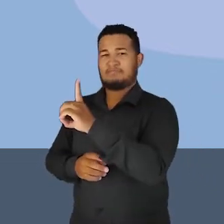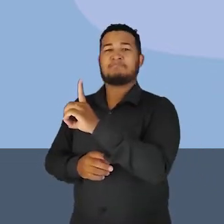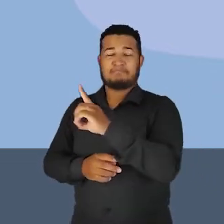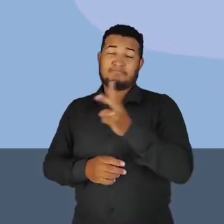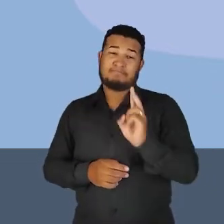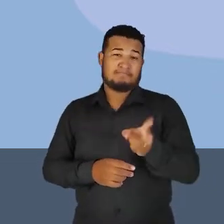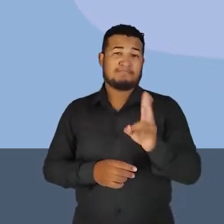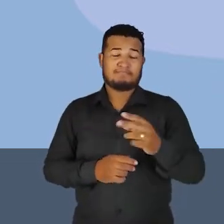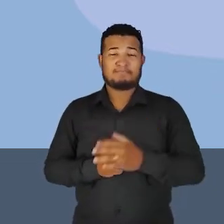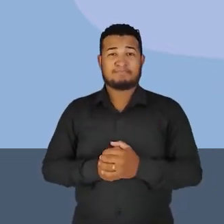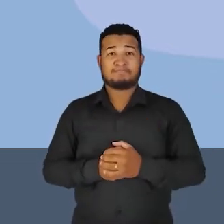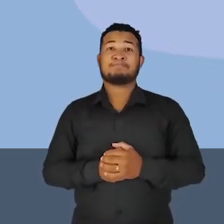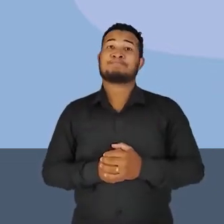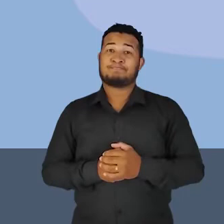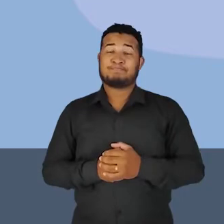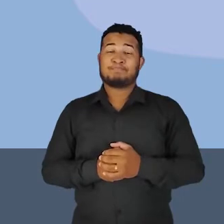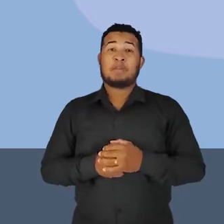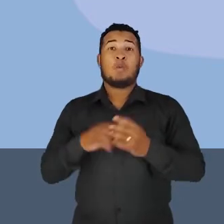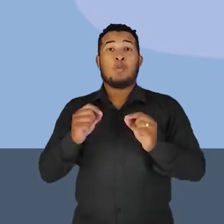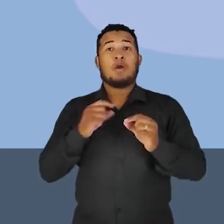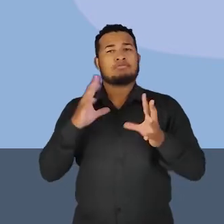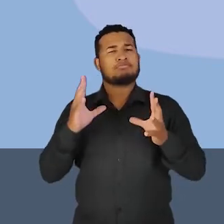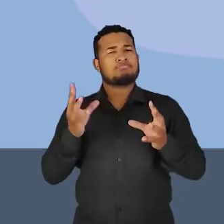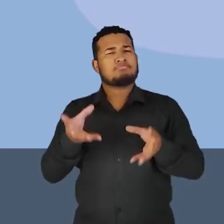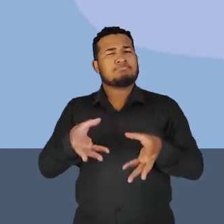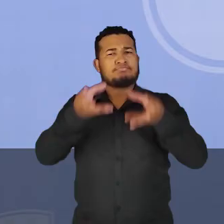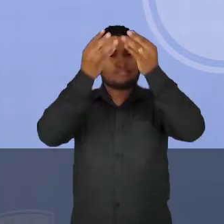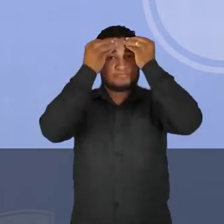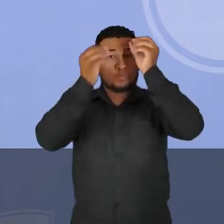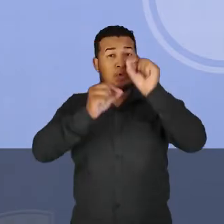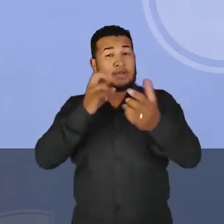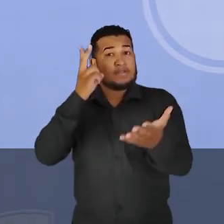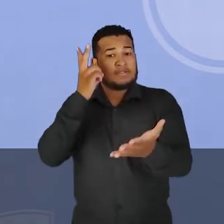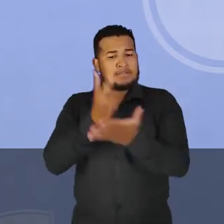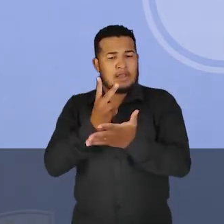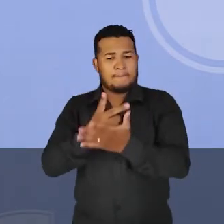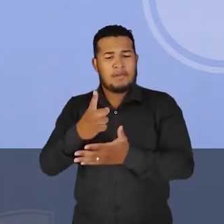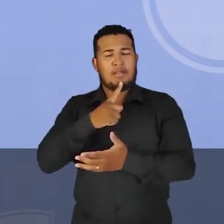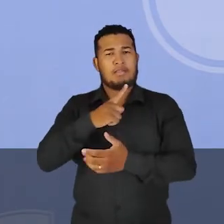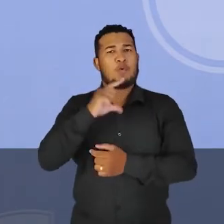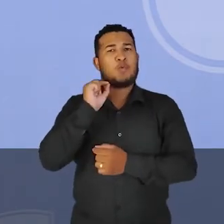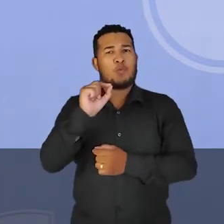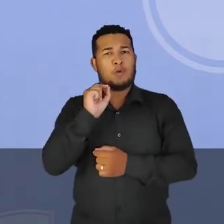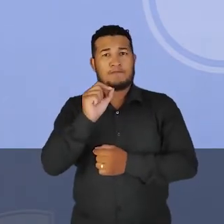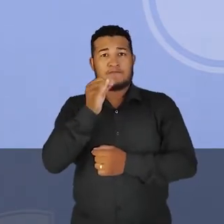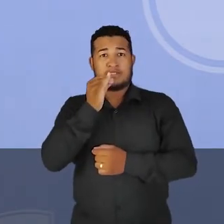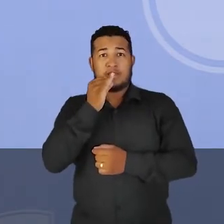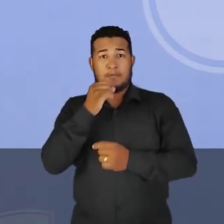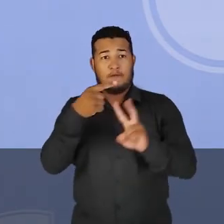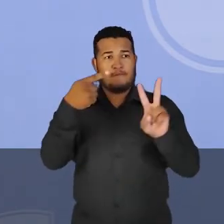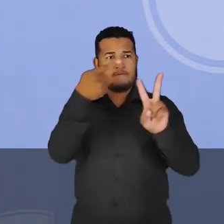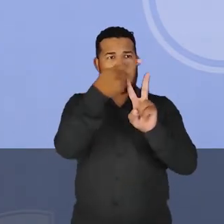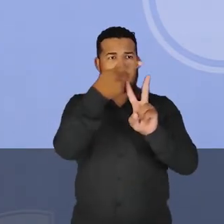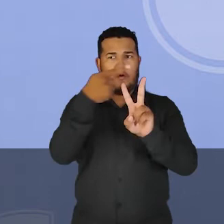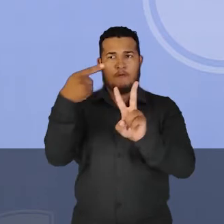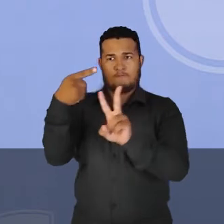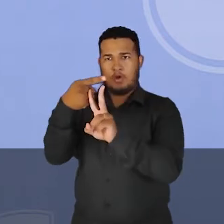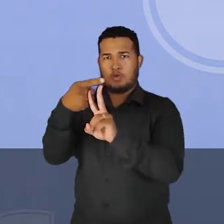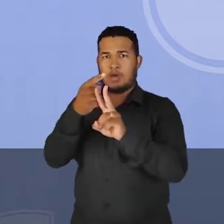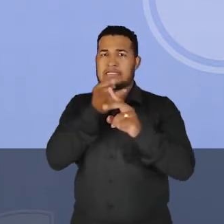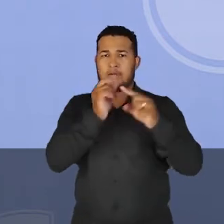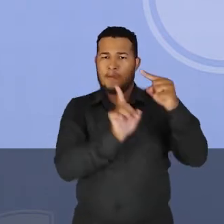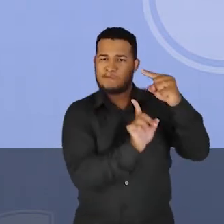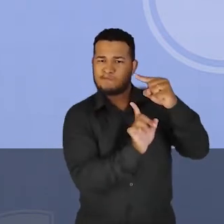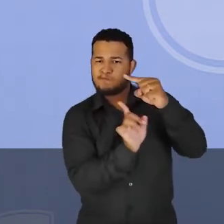direita. Então, fechando, toda vez que nós temos dois vetores na mesma direção e no